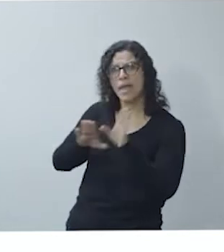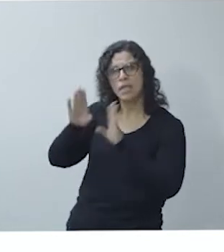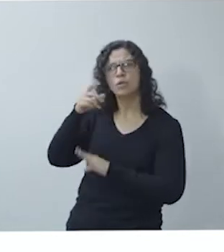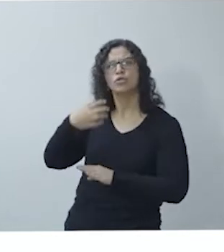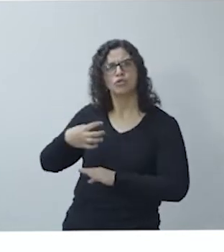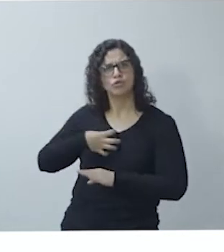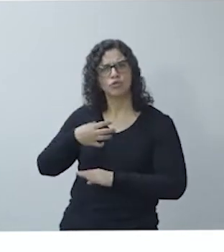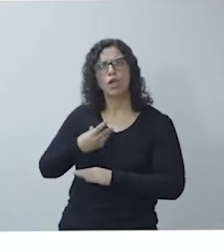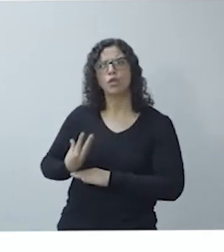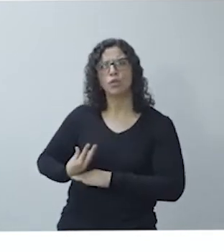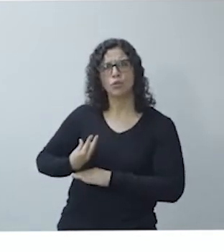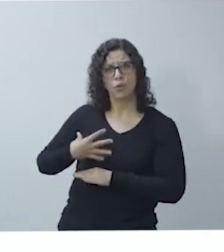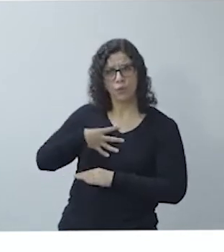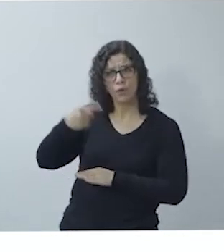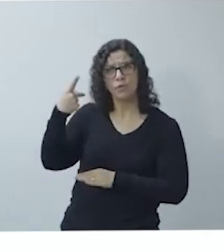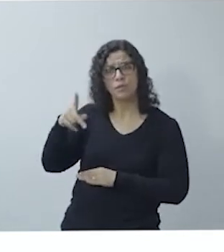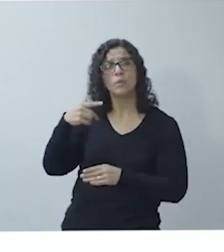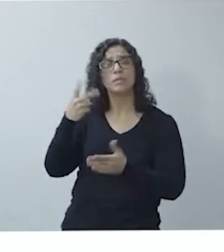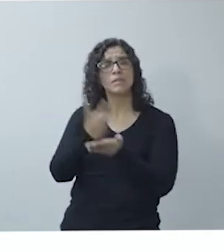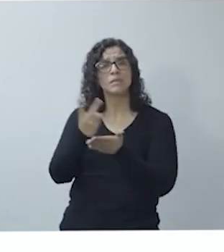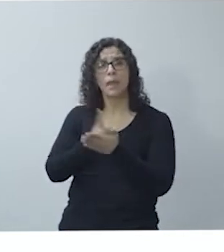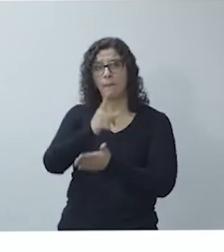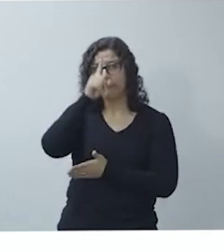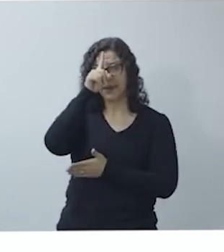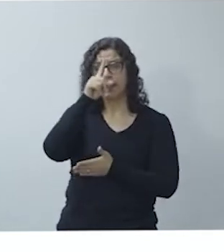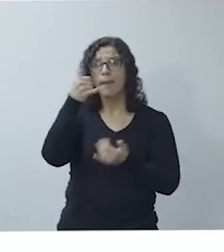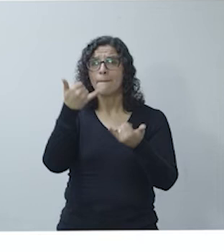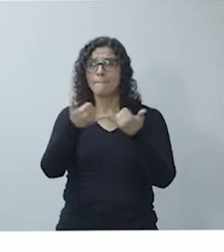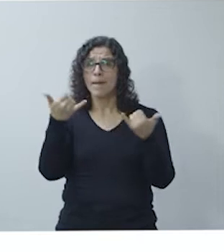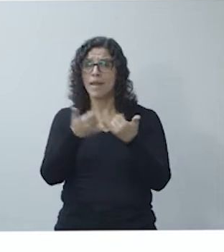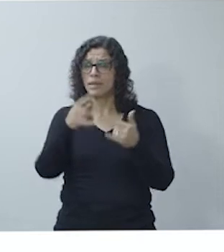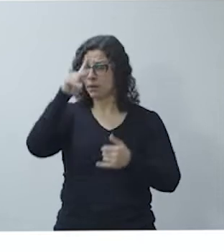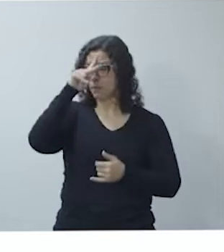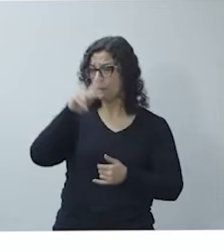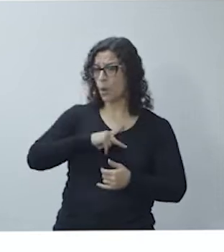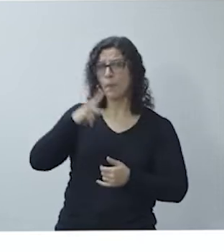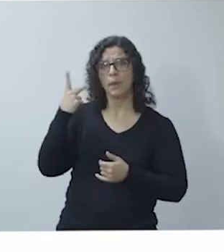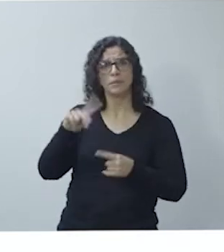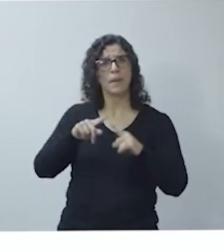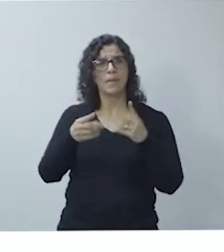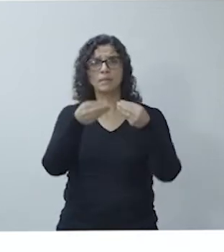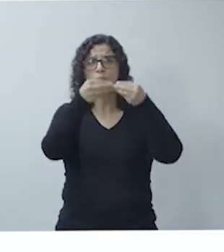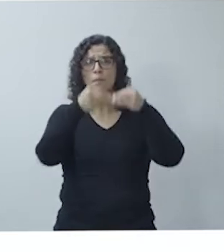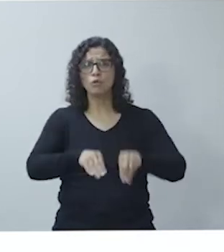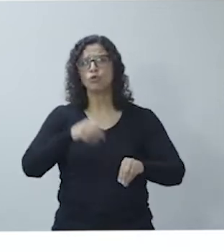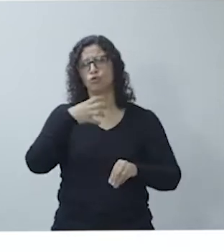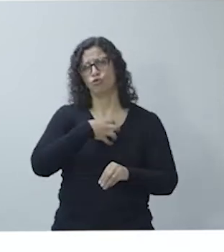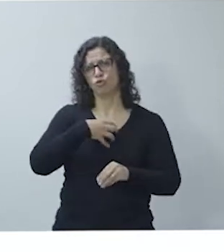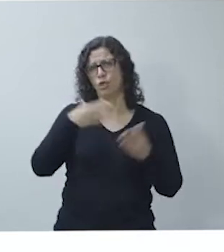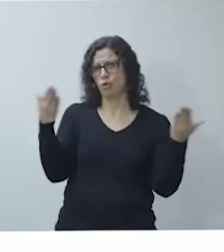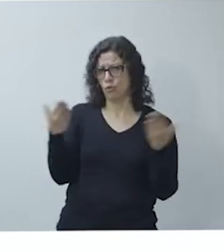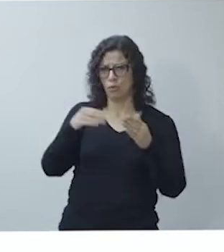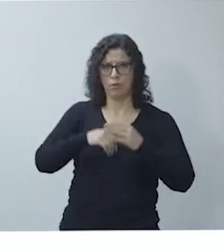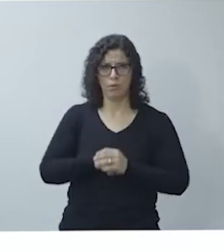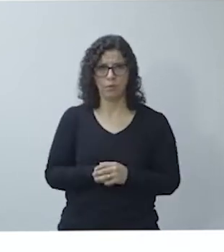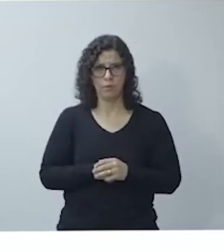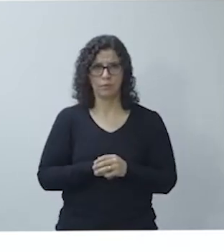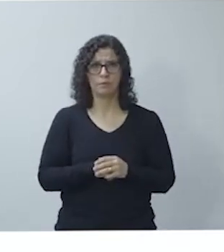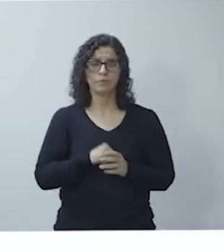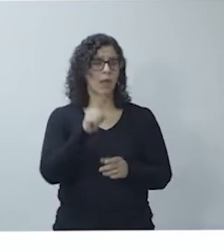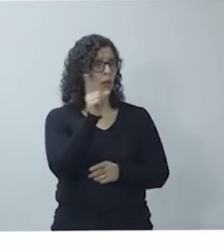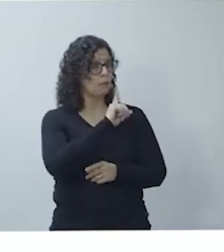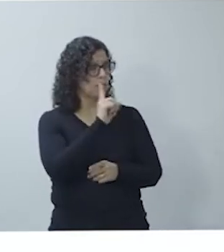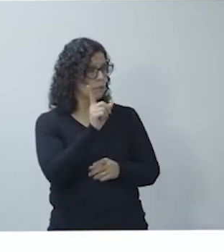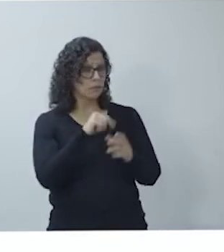seu filho é pôr em prática ideias que julga próprias. Prejudicou-lhe, senhor Praxedes?